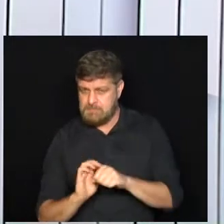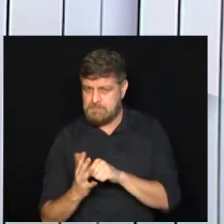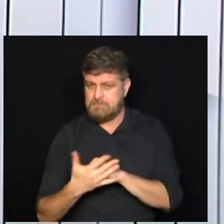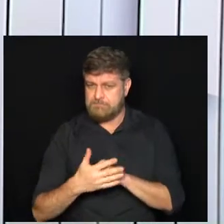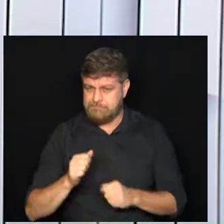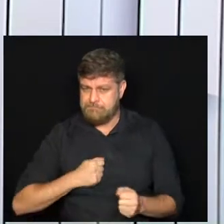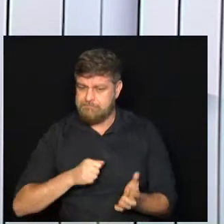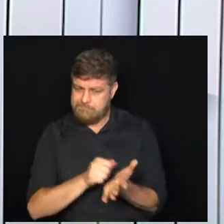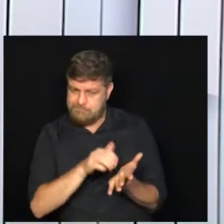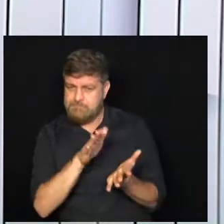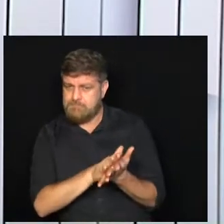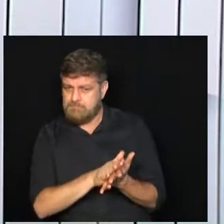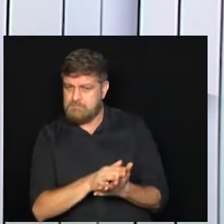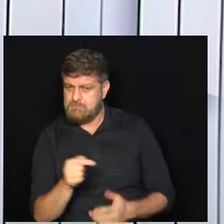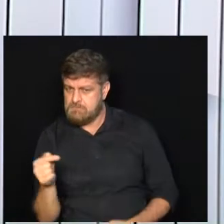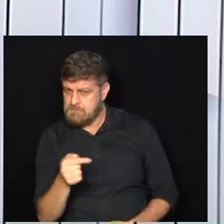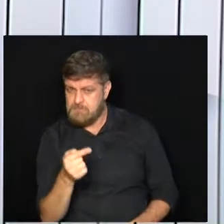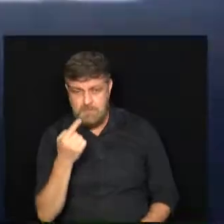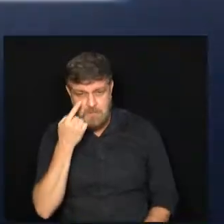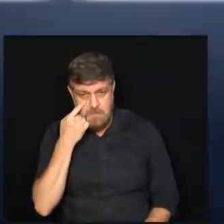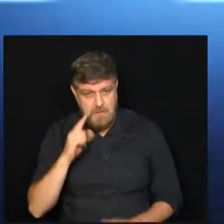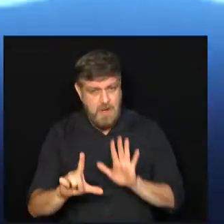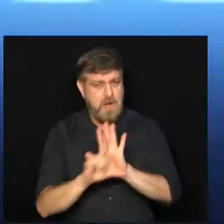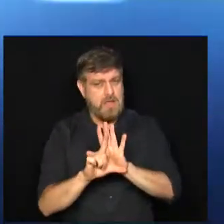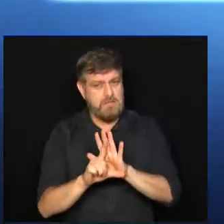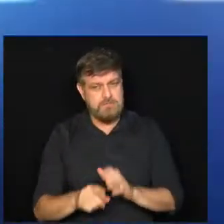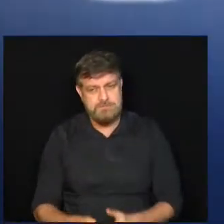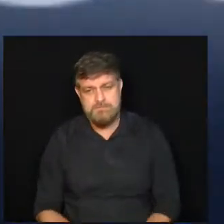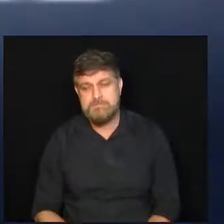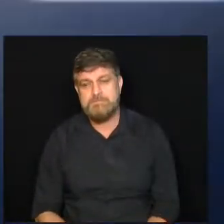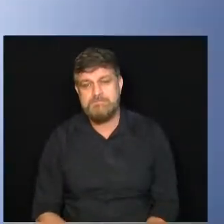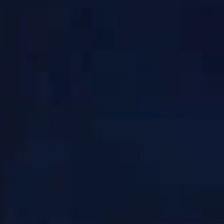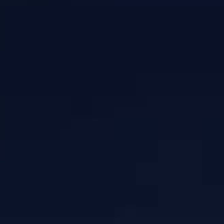serão responsabilizados. Agora é lei.